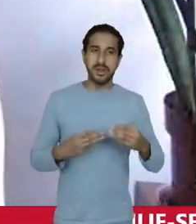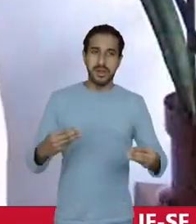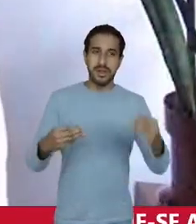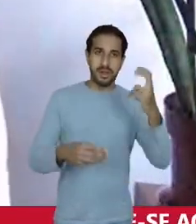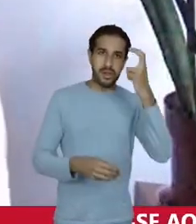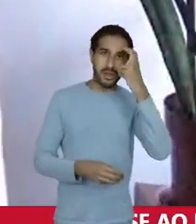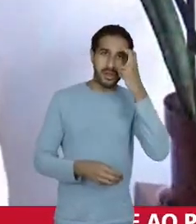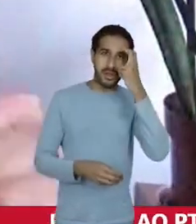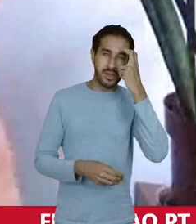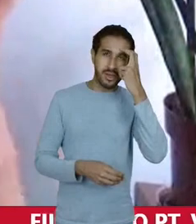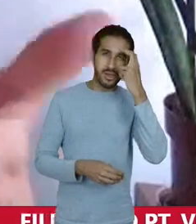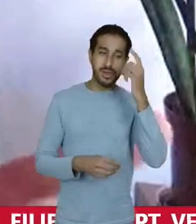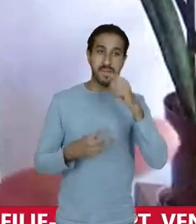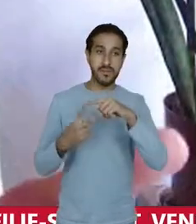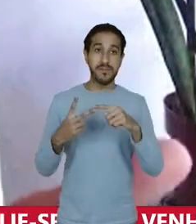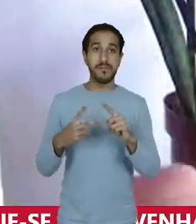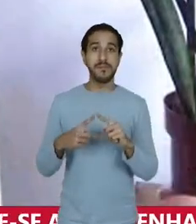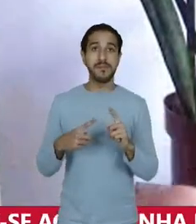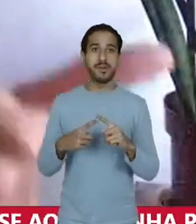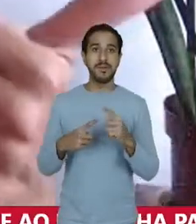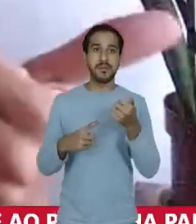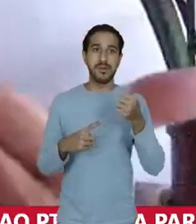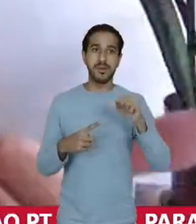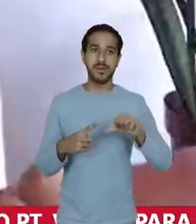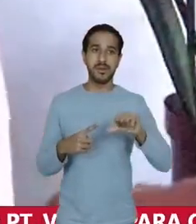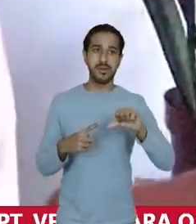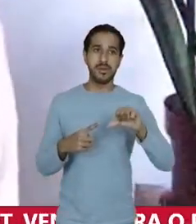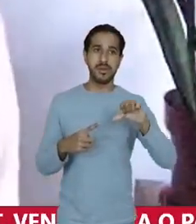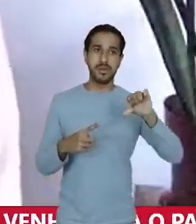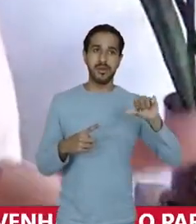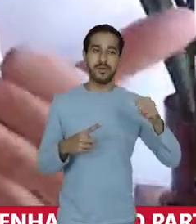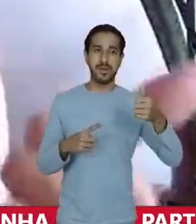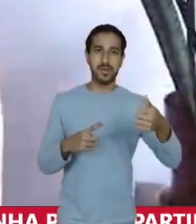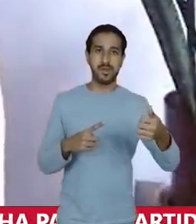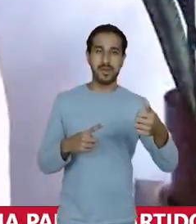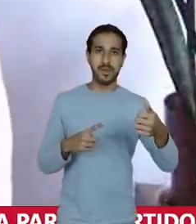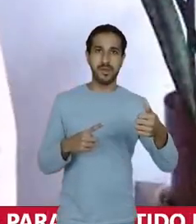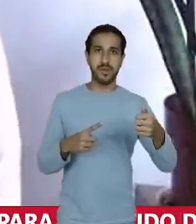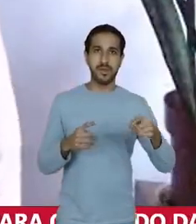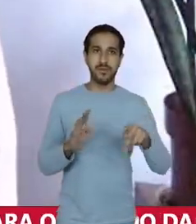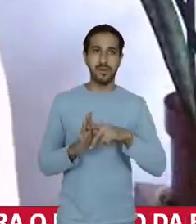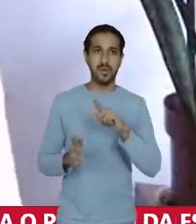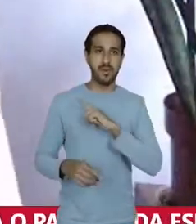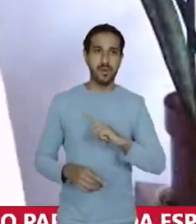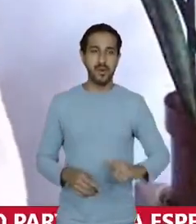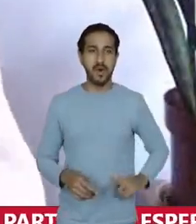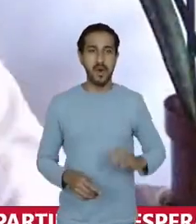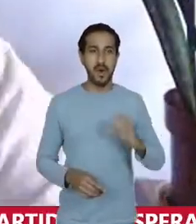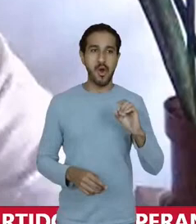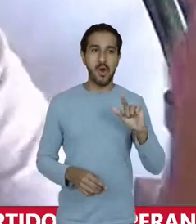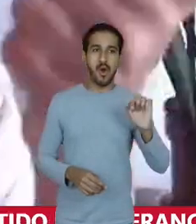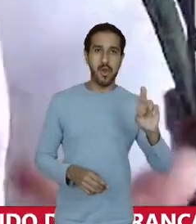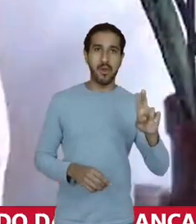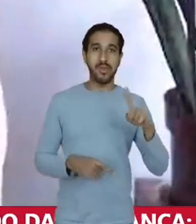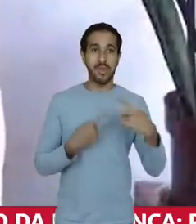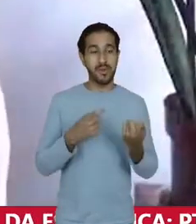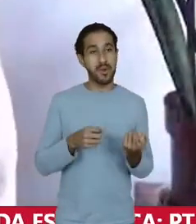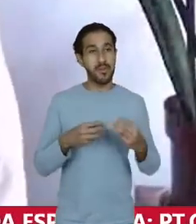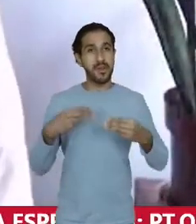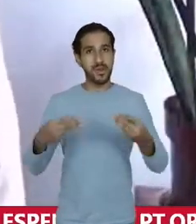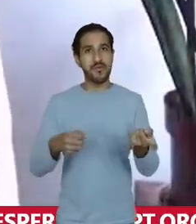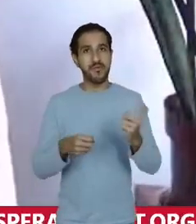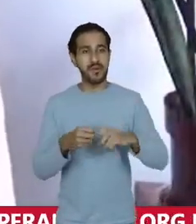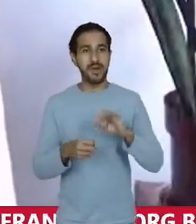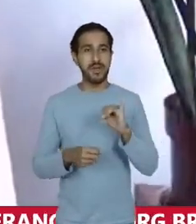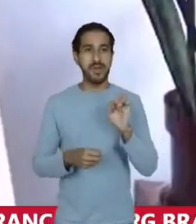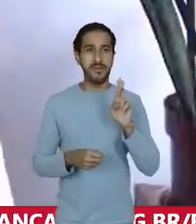Brasil redemocratizado. O primeiro em 85, em 91, perdão, com o governo Collor, depois o Ministério retoma no